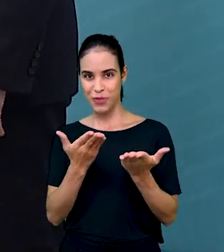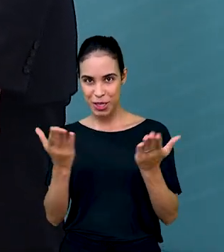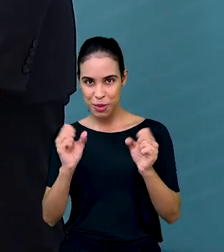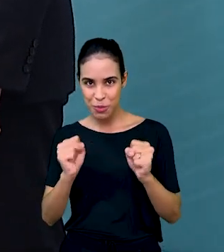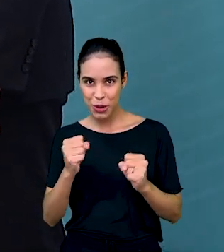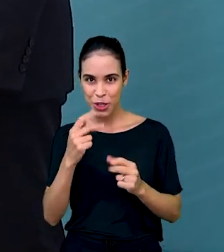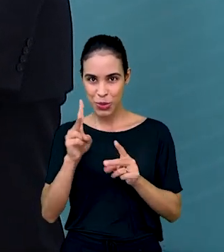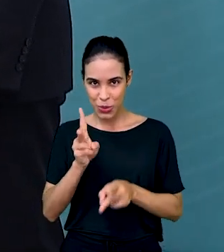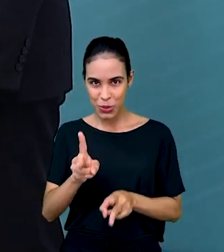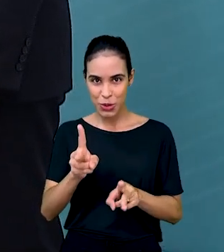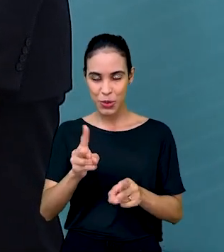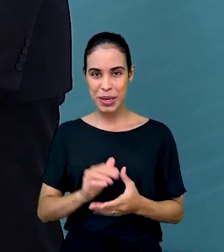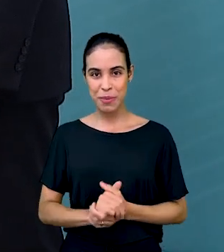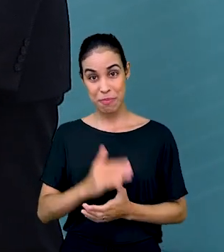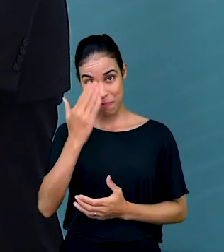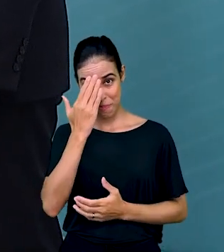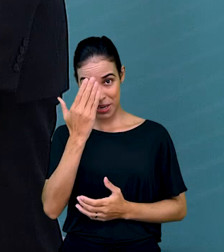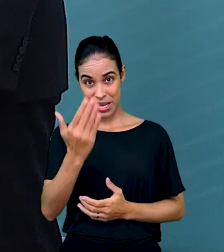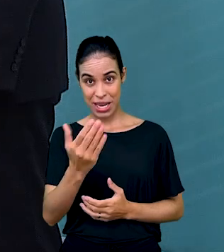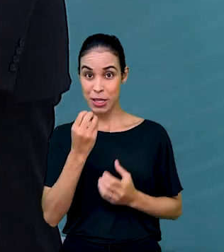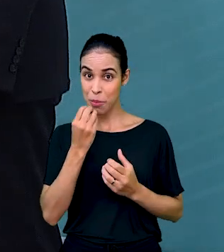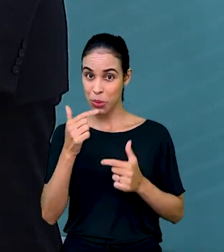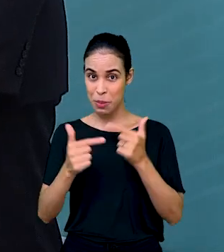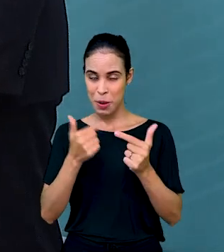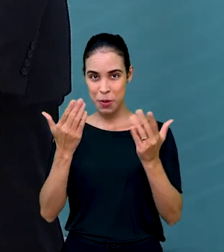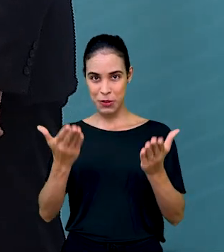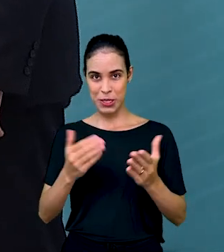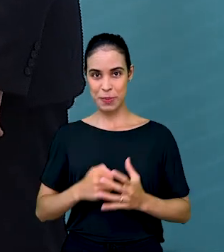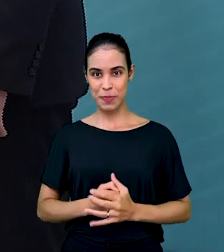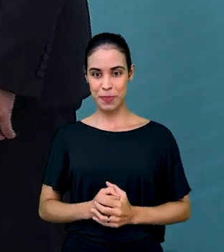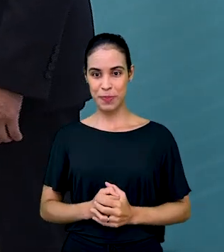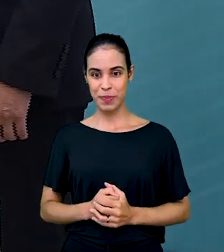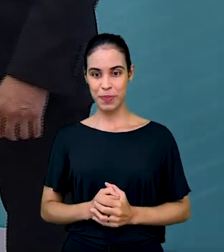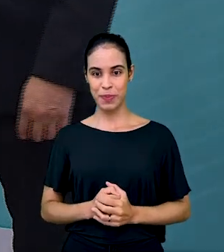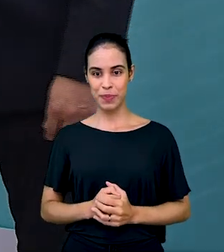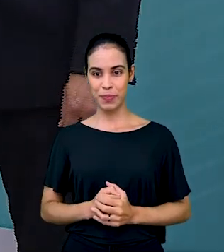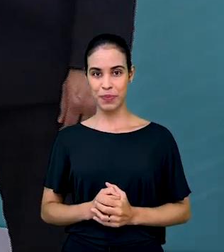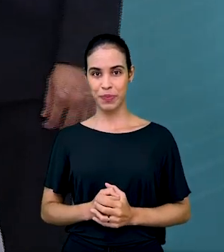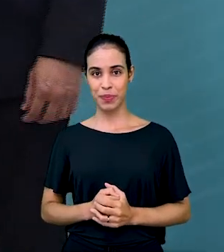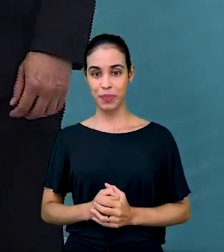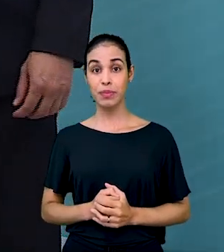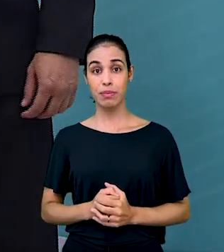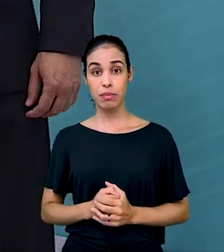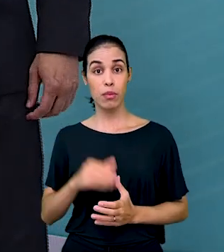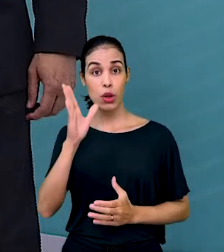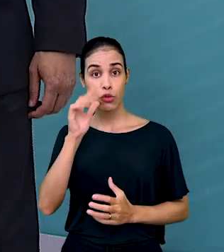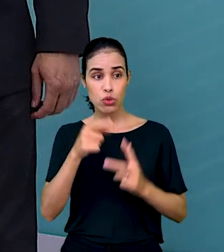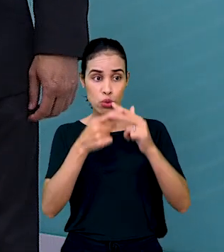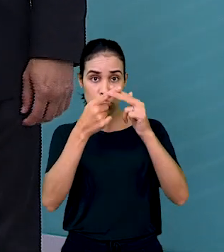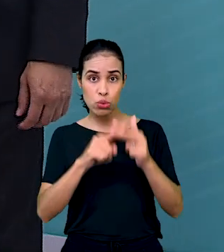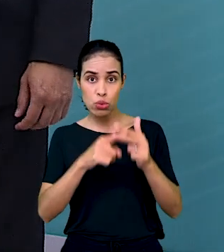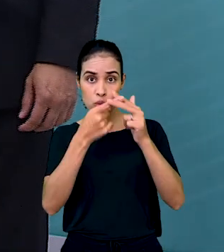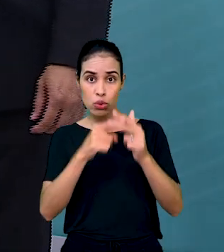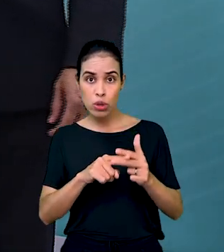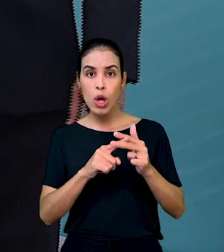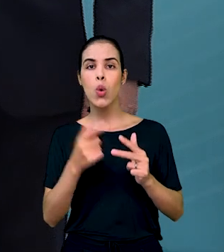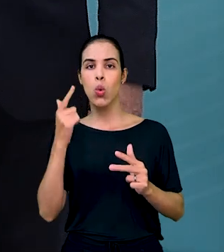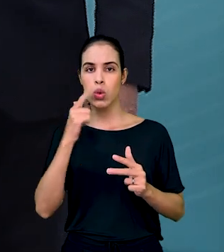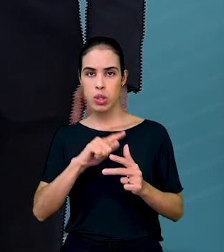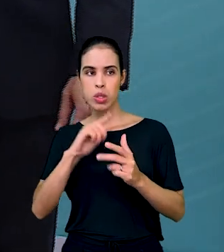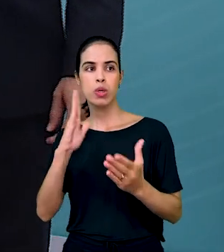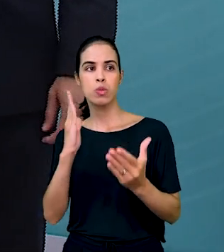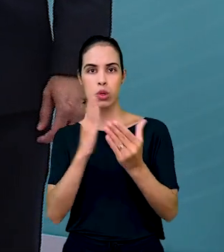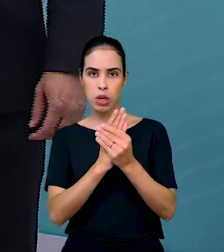no estúdio. Tá certo, Larissa. Muito obrigado pelas informações. Bom trabalho para você. E um operador mecânico conseguiu obter